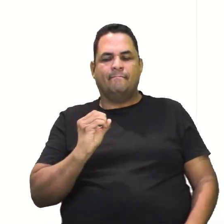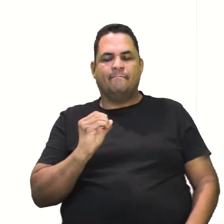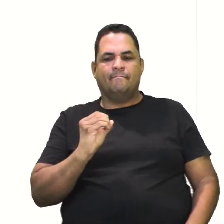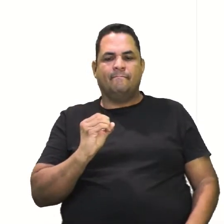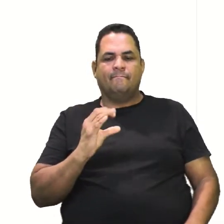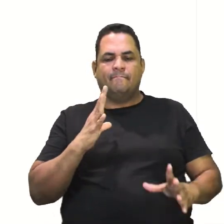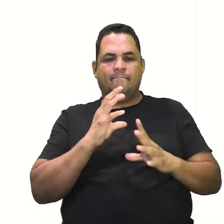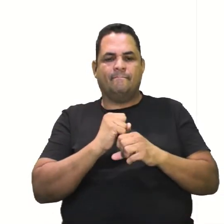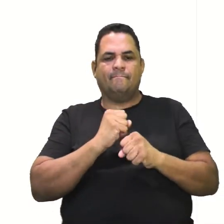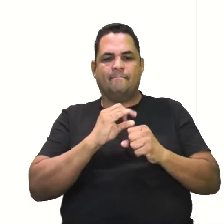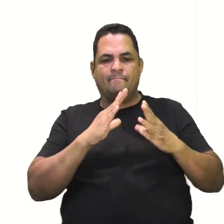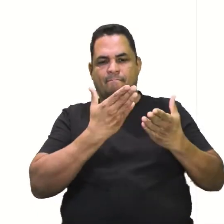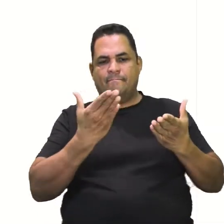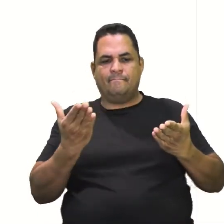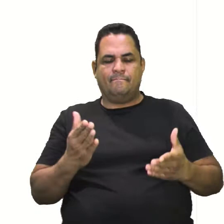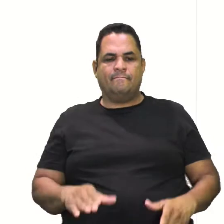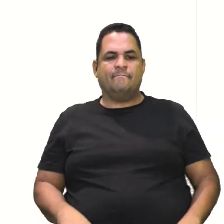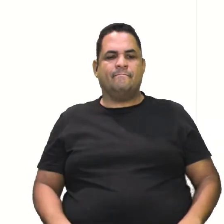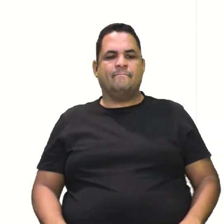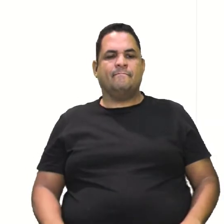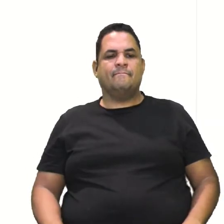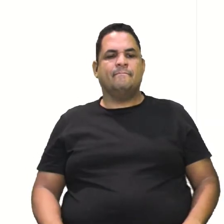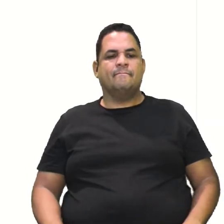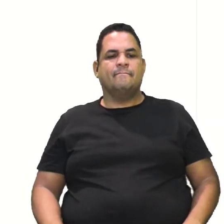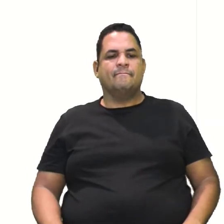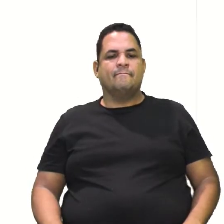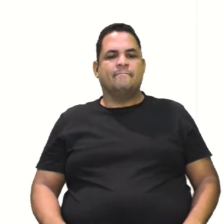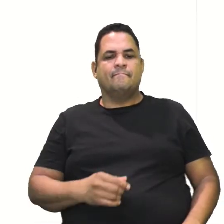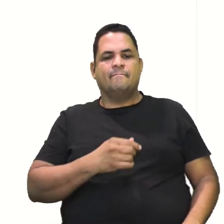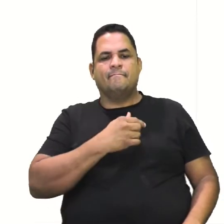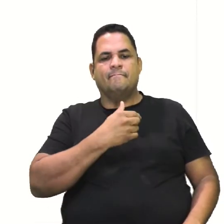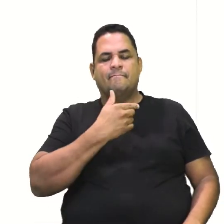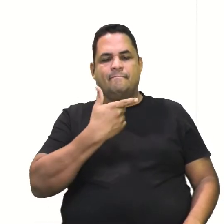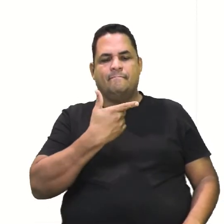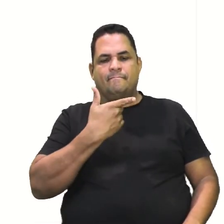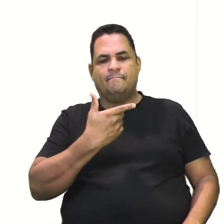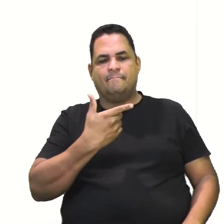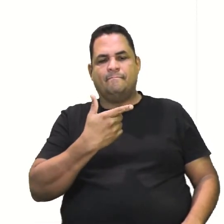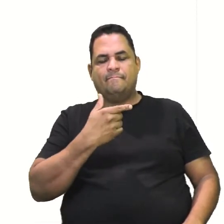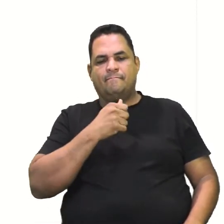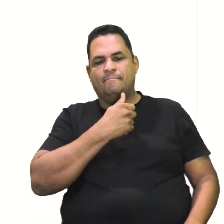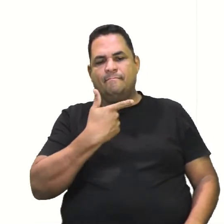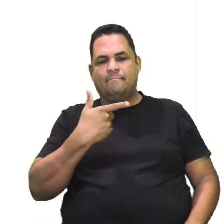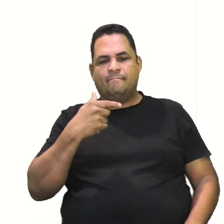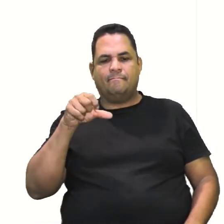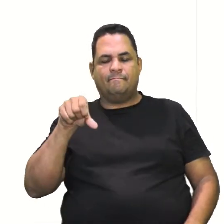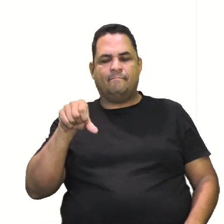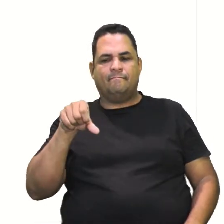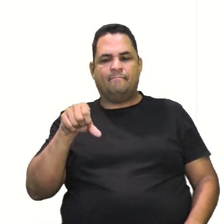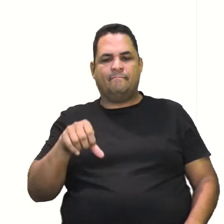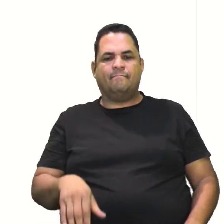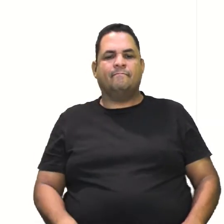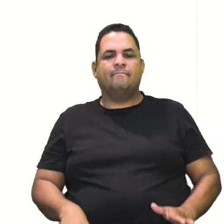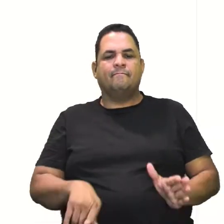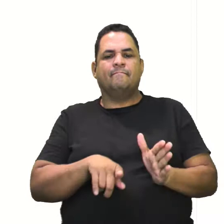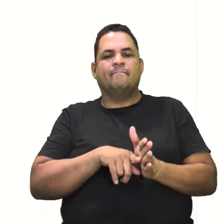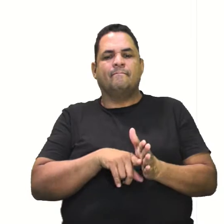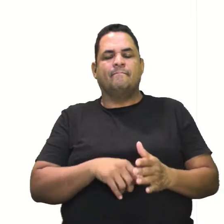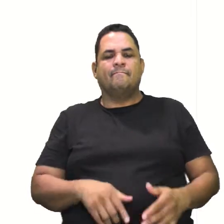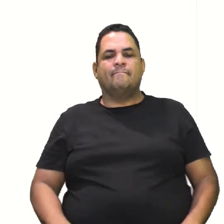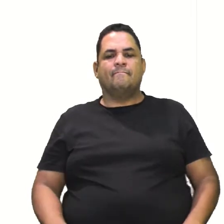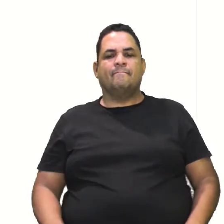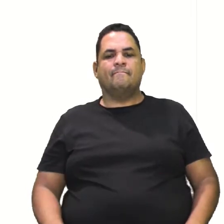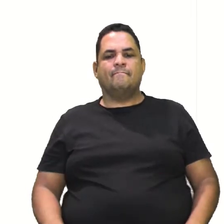20. Calculando então o determinante, vamos lá. 20 mais 8? 28. Mais 1? 29. 29.